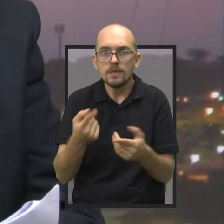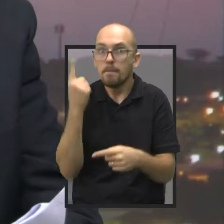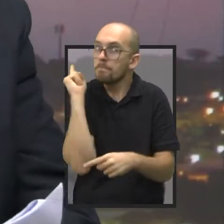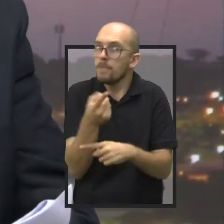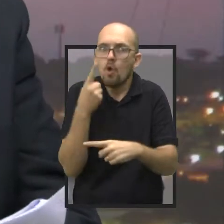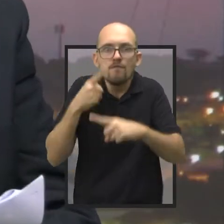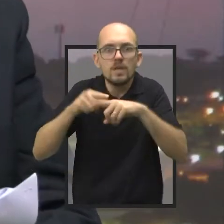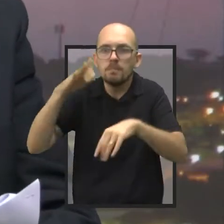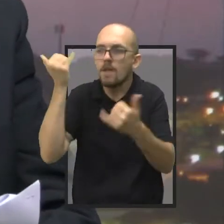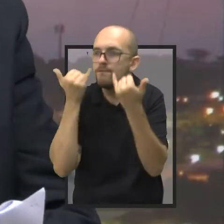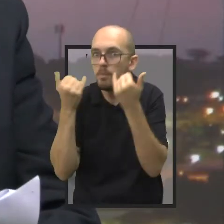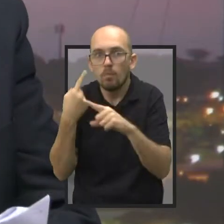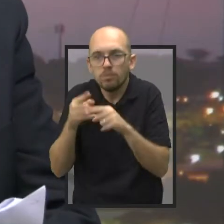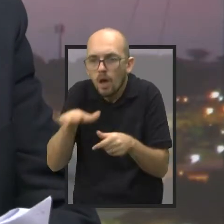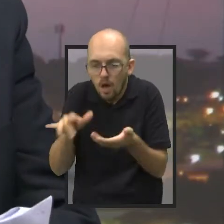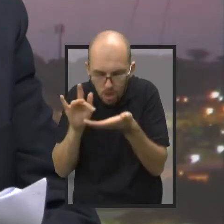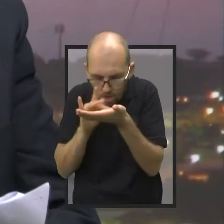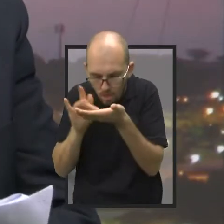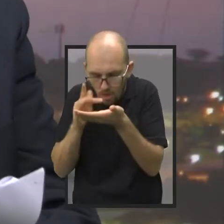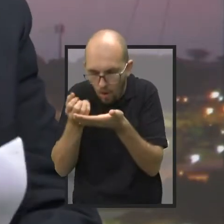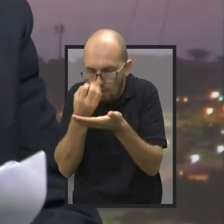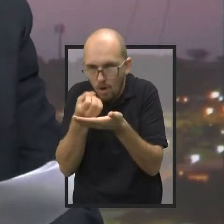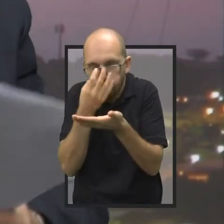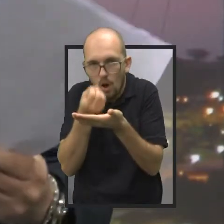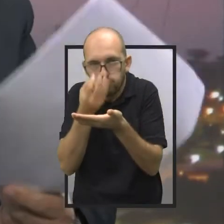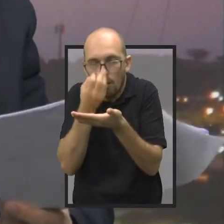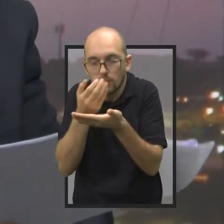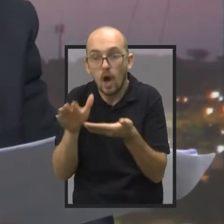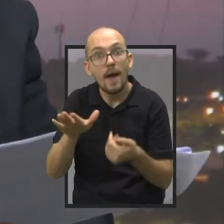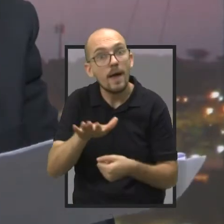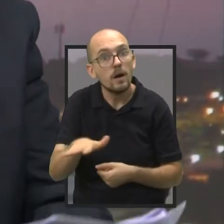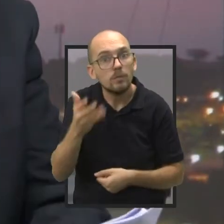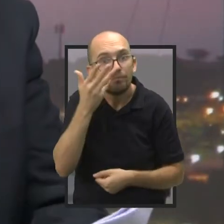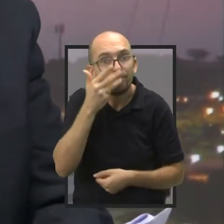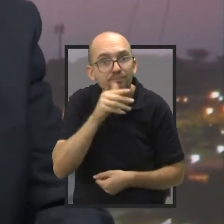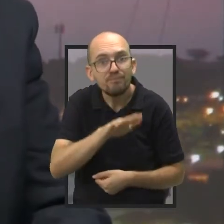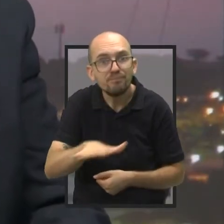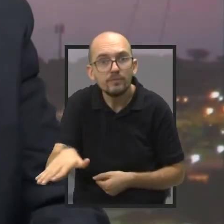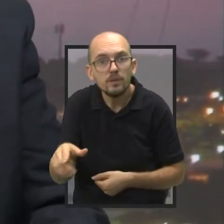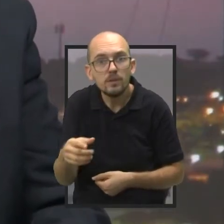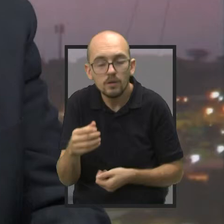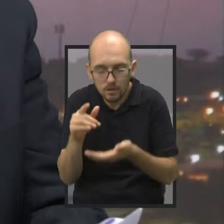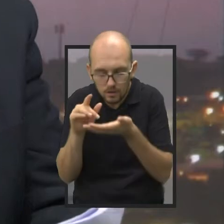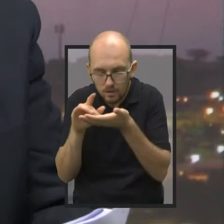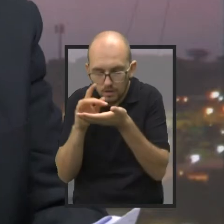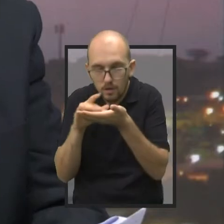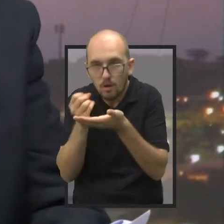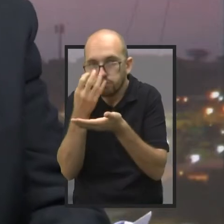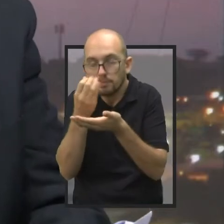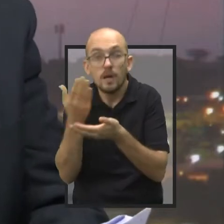que dominava o mundo todo conhecido da época, né? Então o imperador, que era o dono do mundo, né,